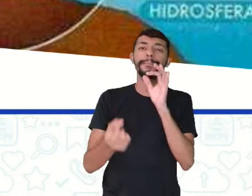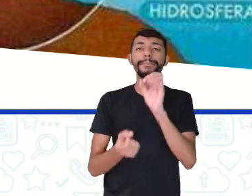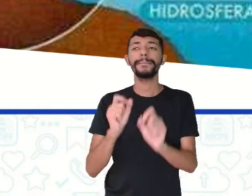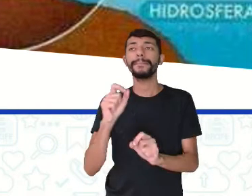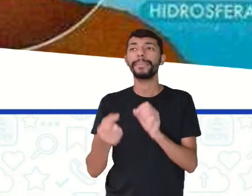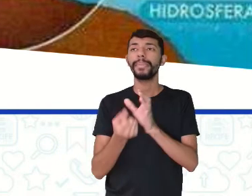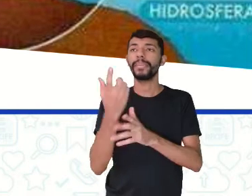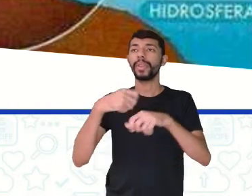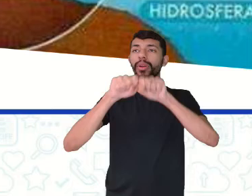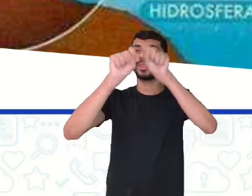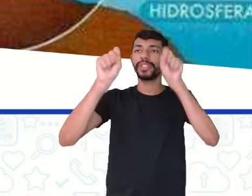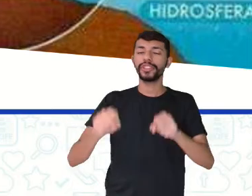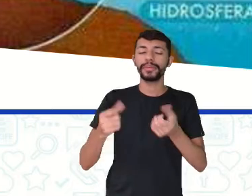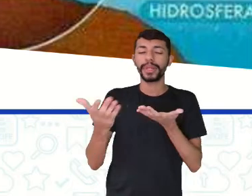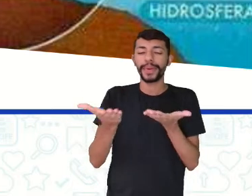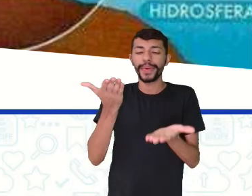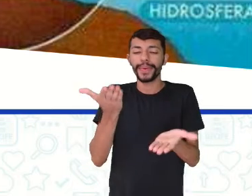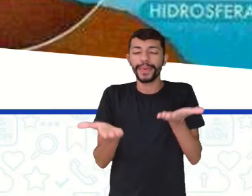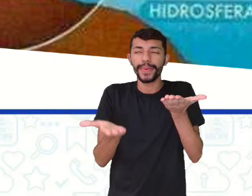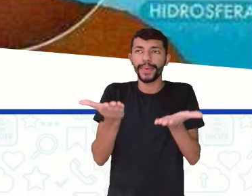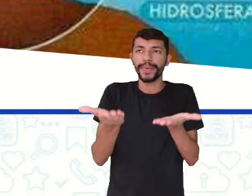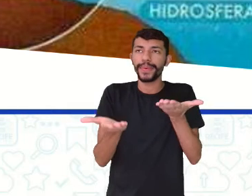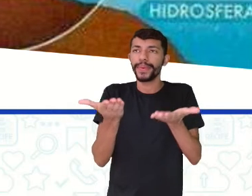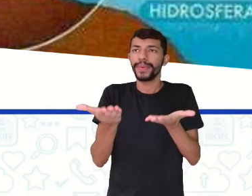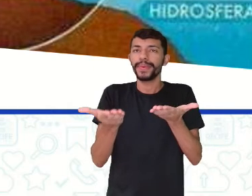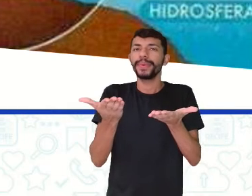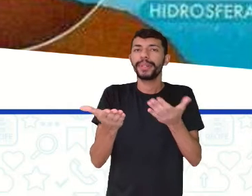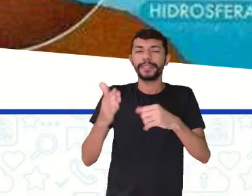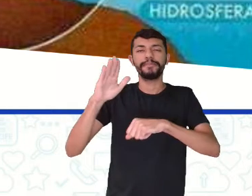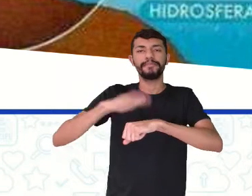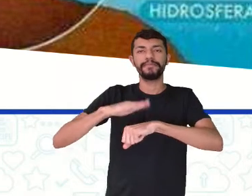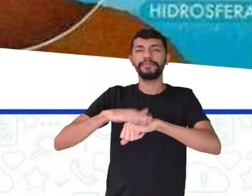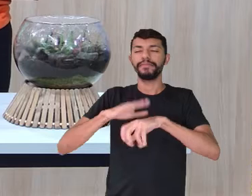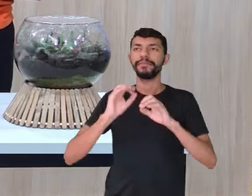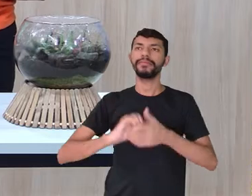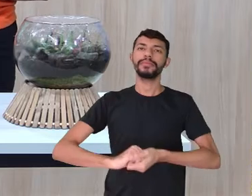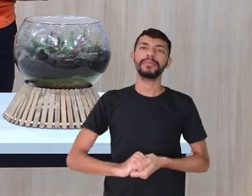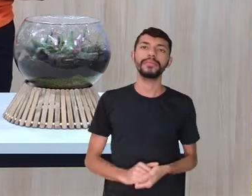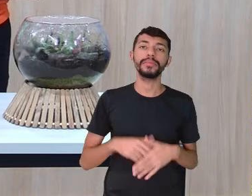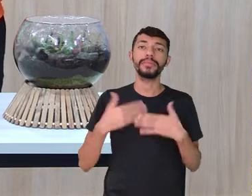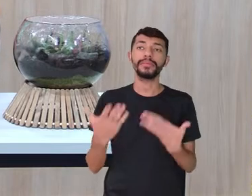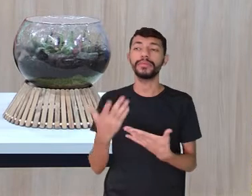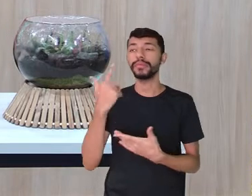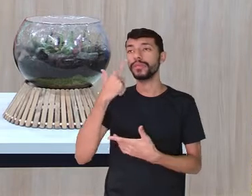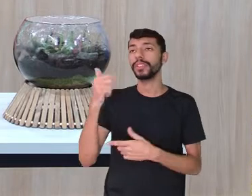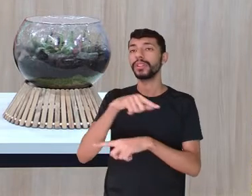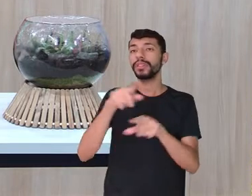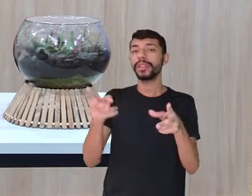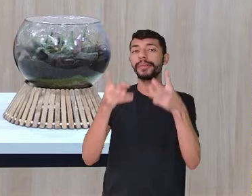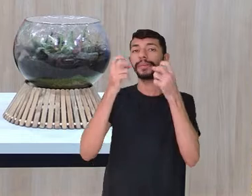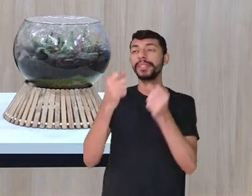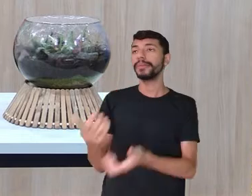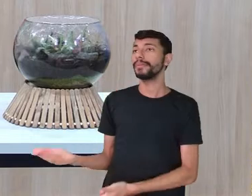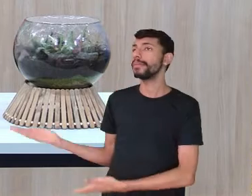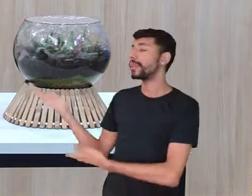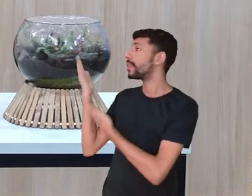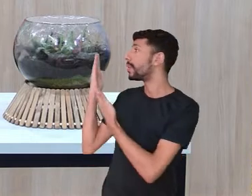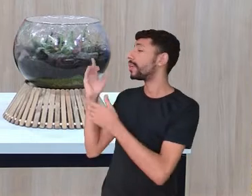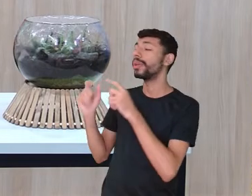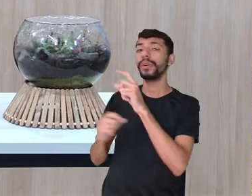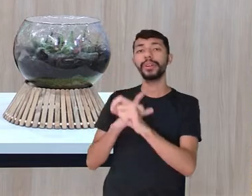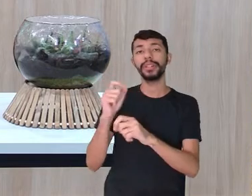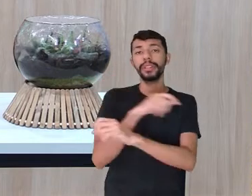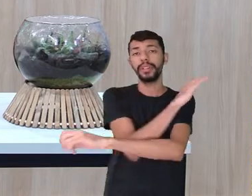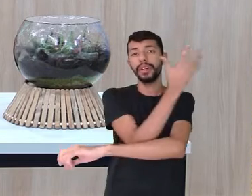sistema estável, equilibrado e autossuficiente. Então, aí vocês podem observar que o ecossistema, se